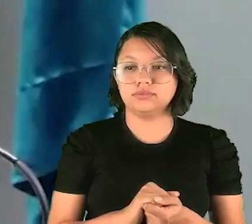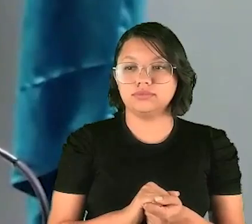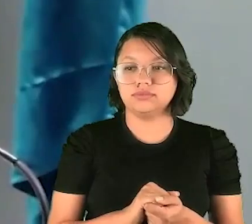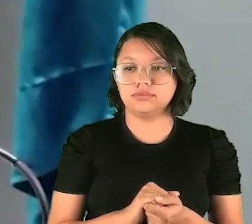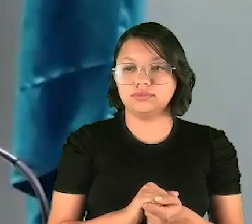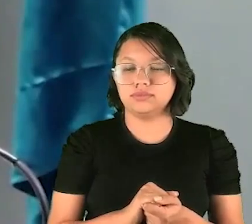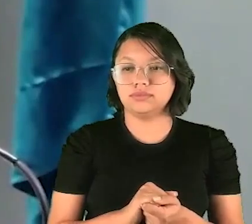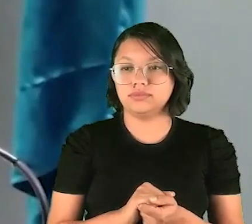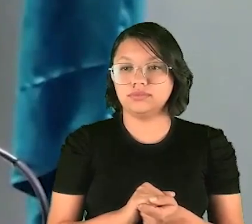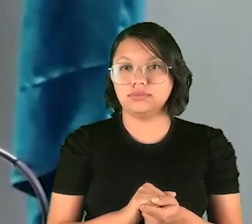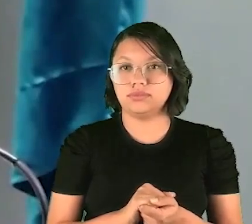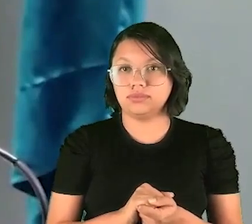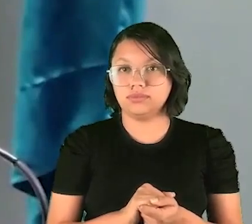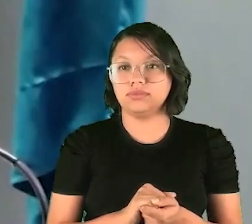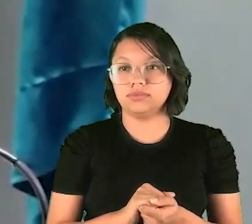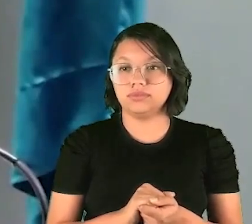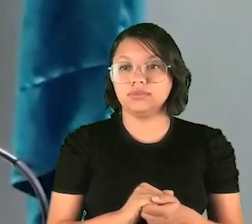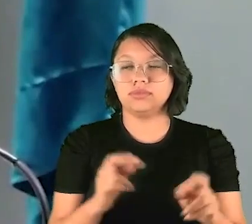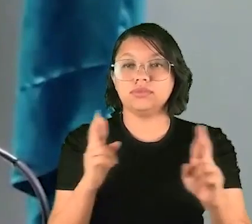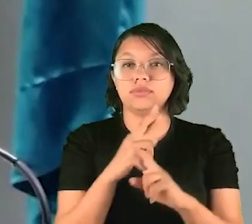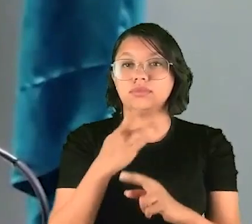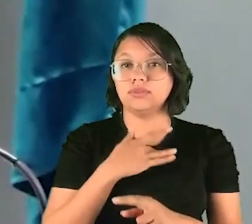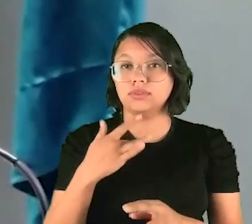sou coordenador, nós estamos